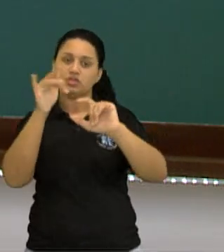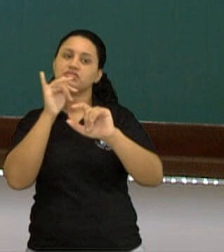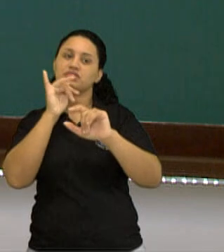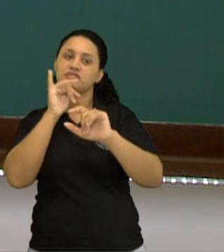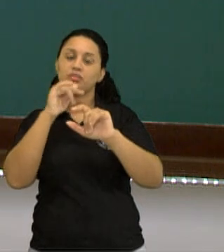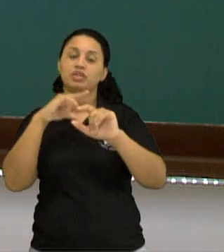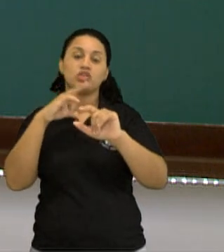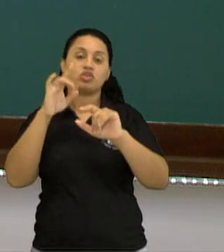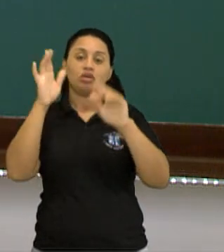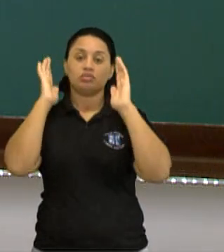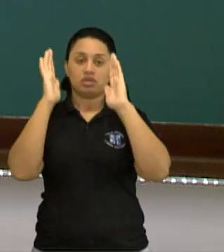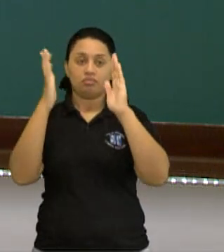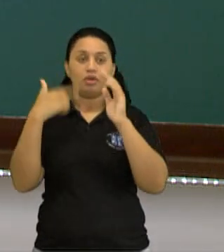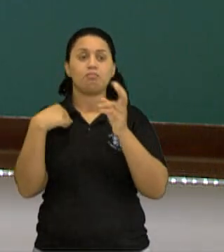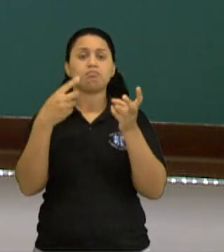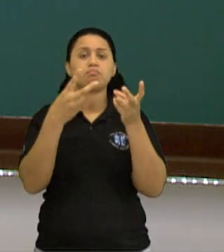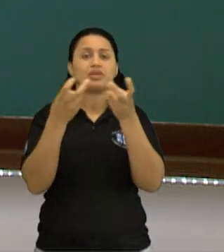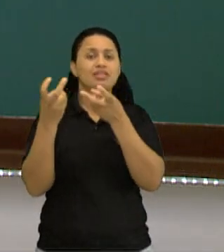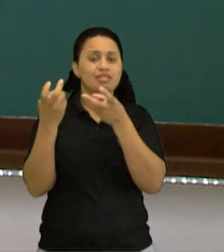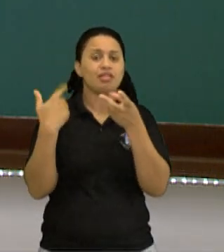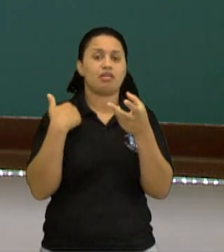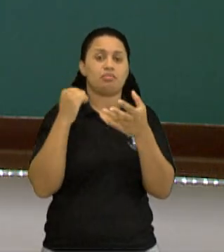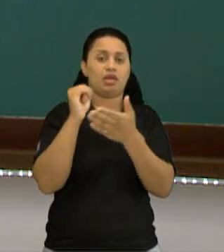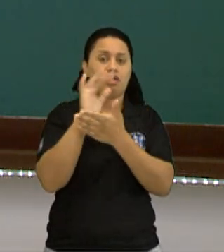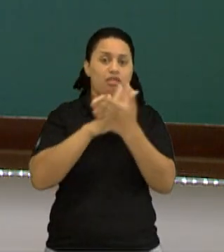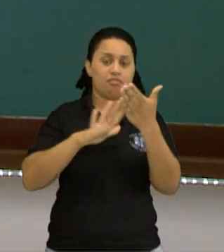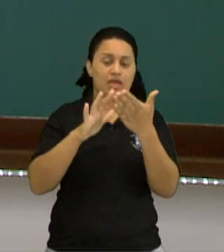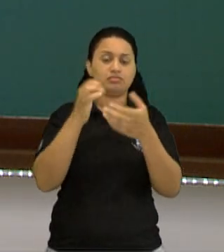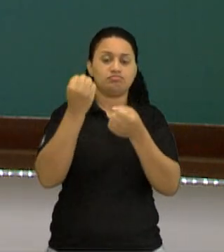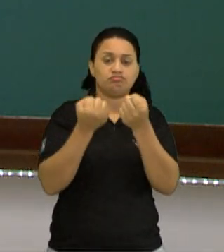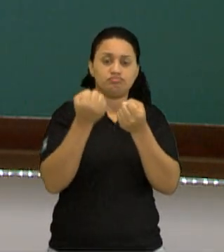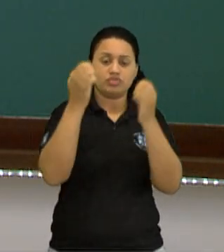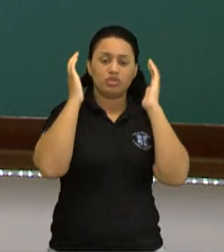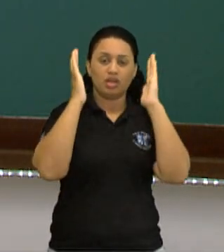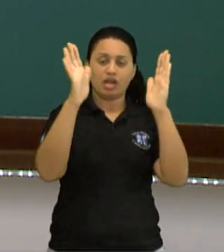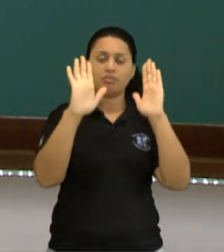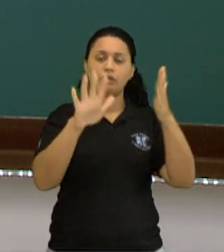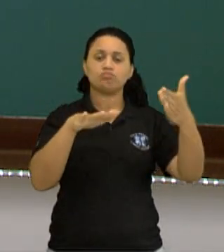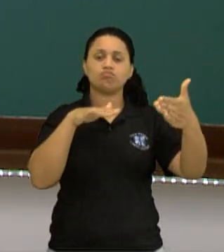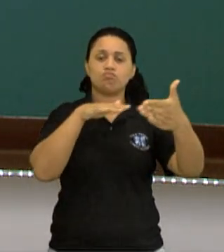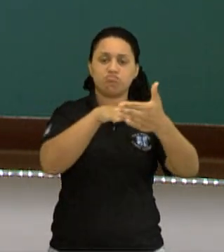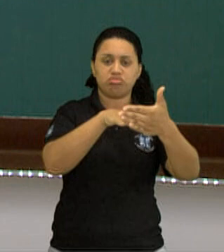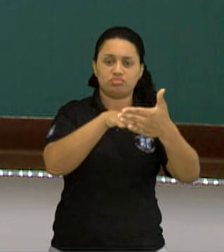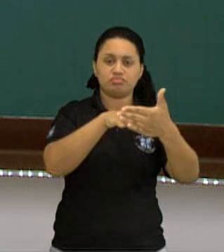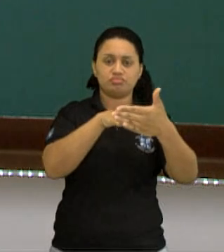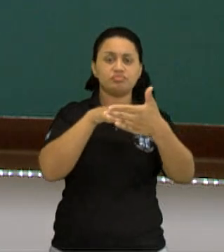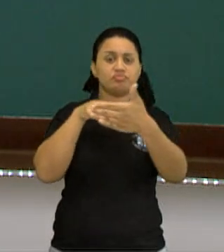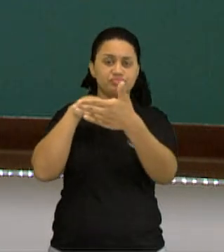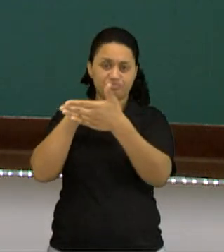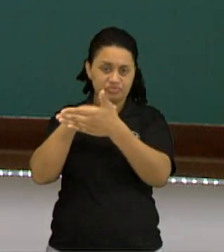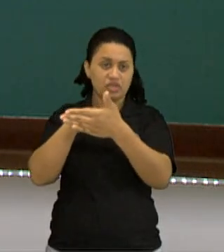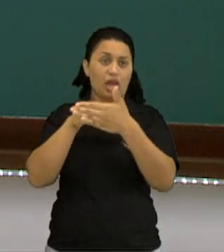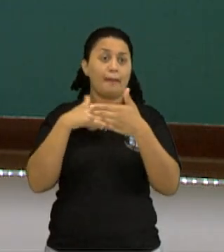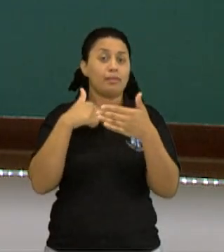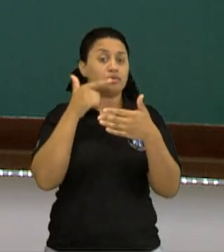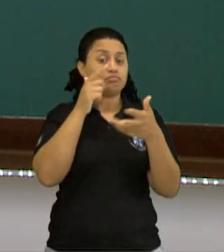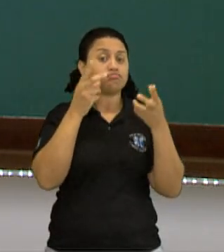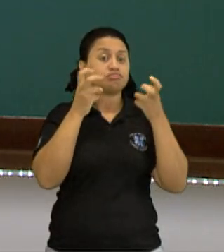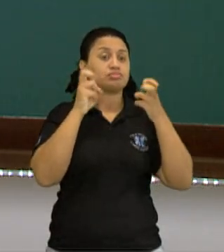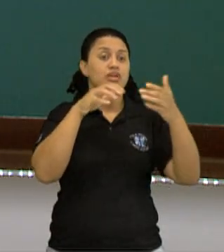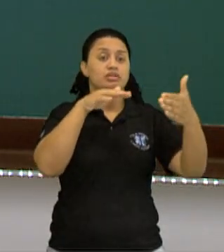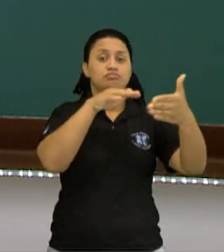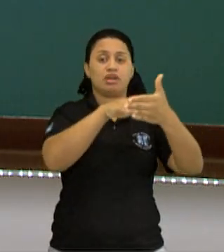essa imagem. Observe que quando o veículo ele atinge a parede, certo? Você percebe que